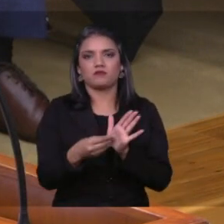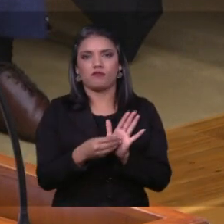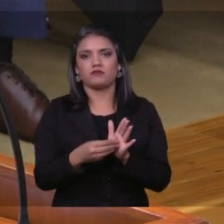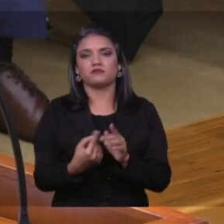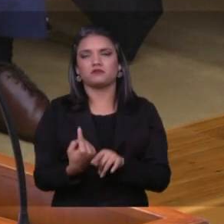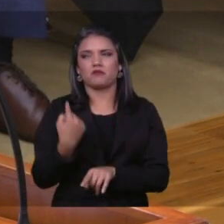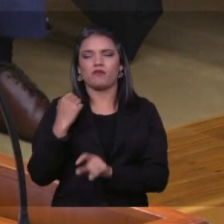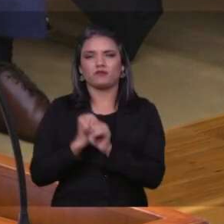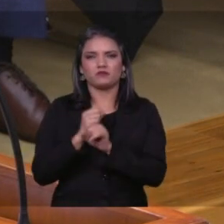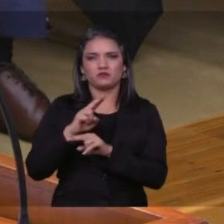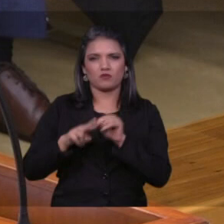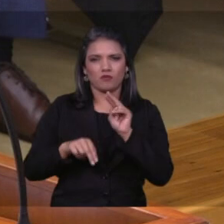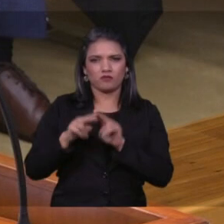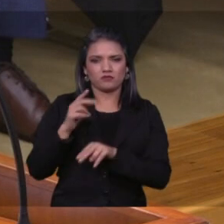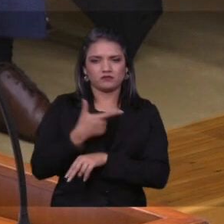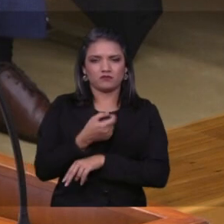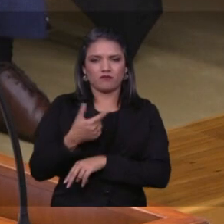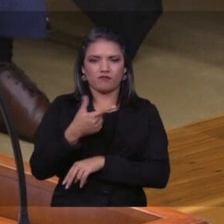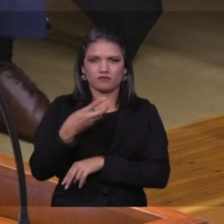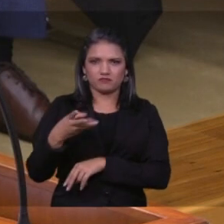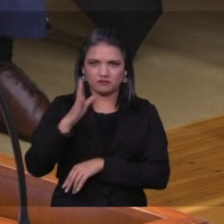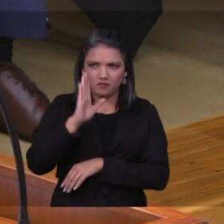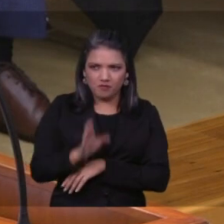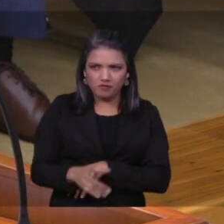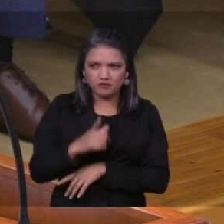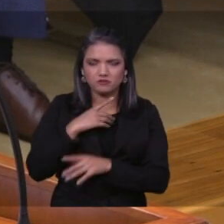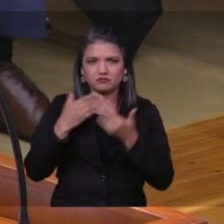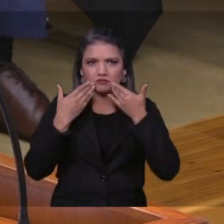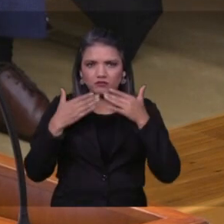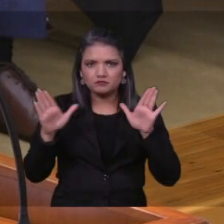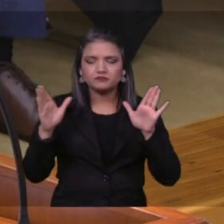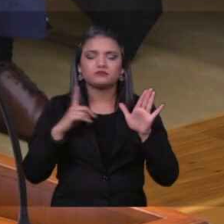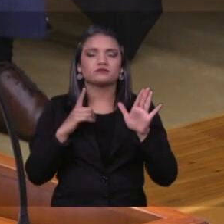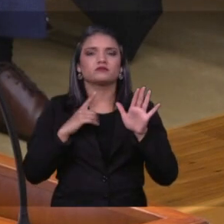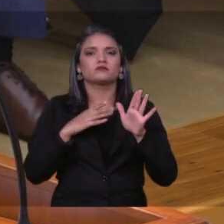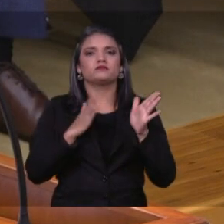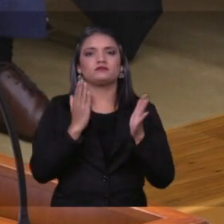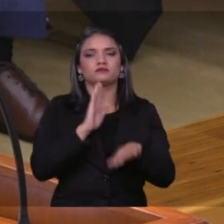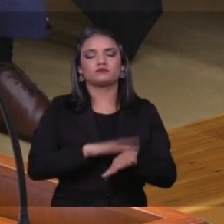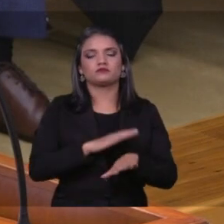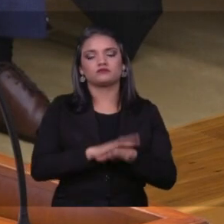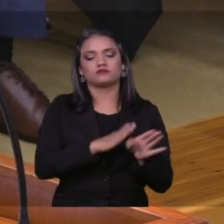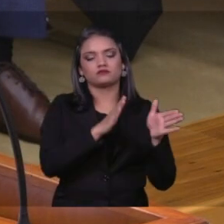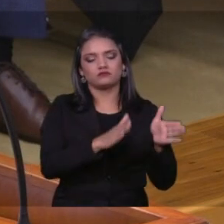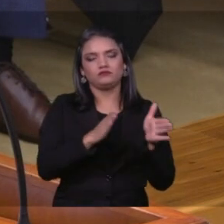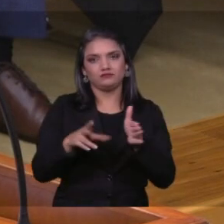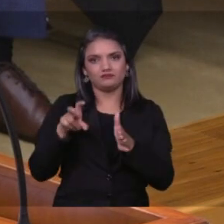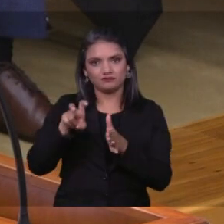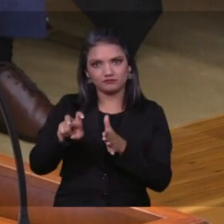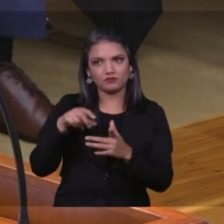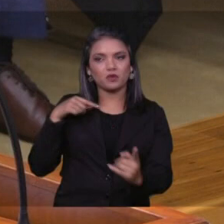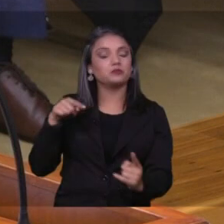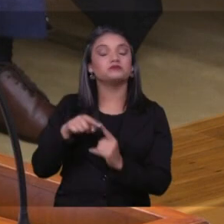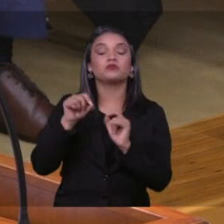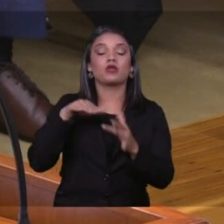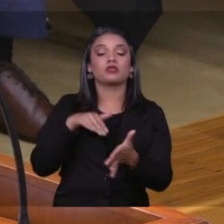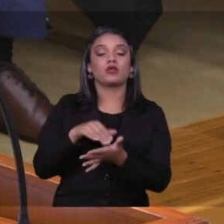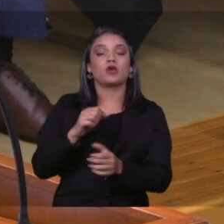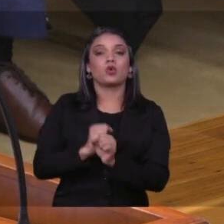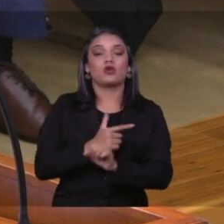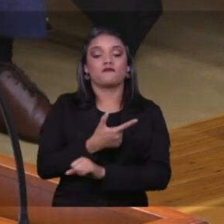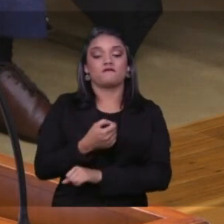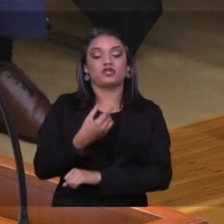se deu a efetiva publicação da quinta fase do PPCDAM, sendo estabelecida a meta de desmatamento zero até 2030.